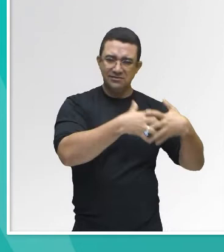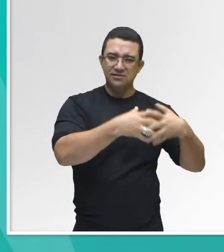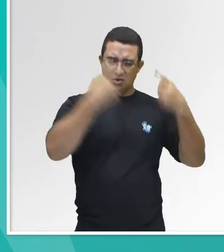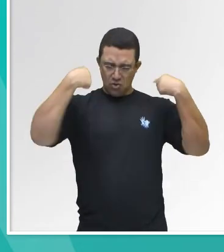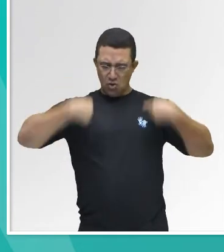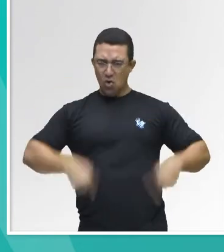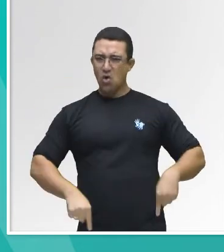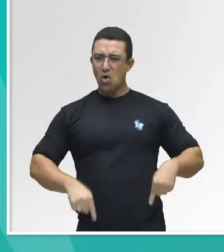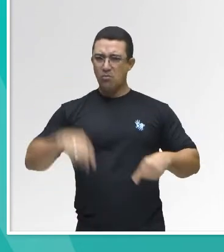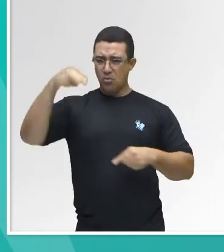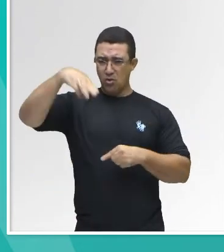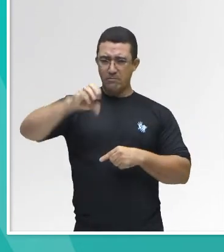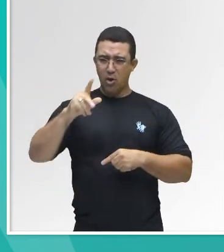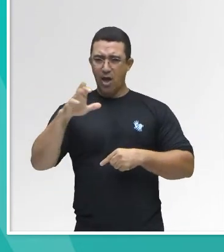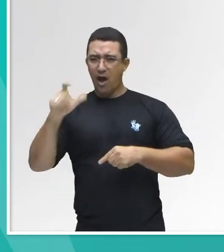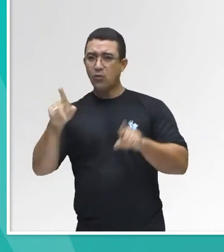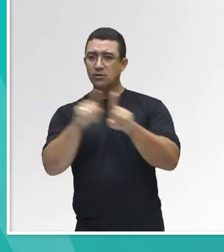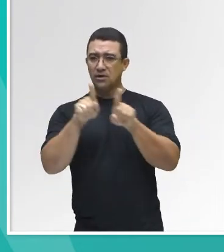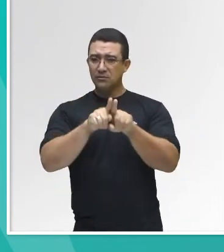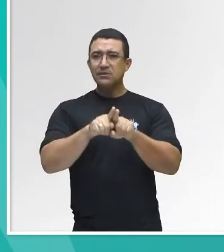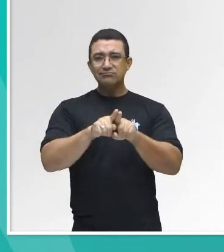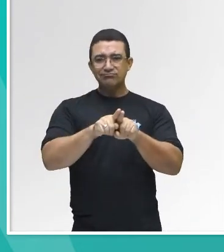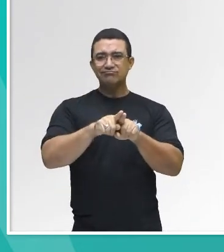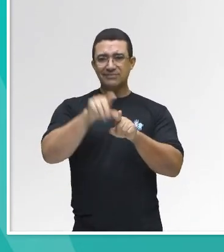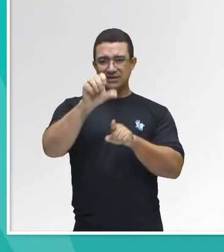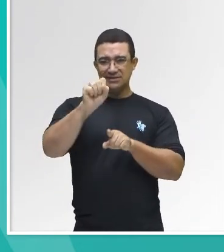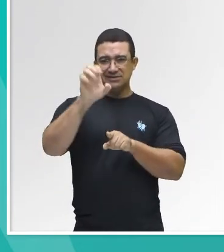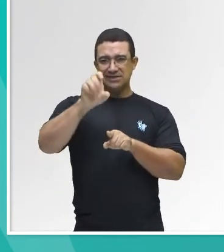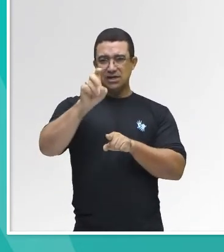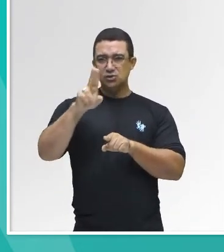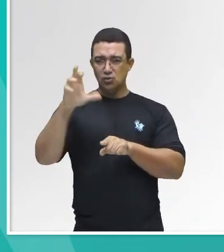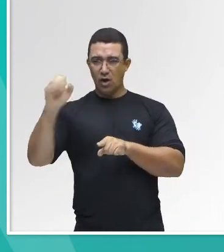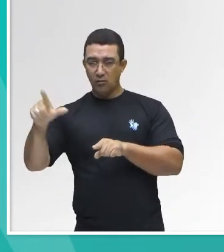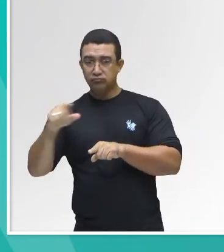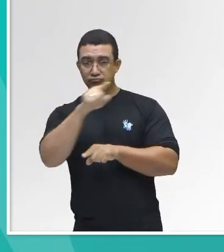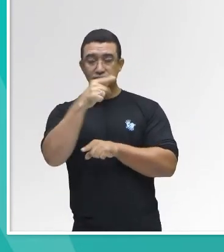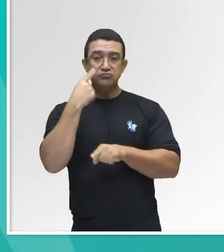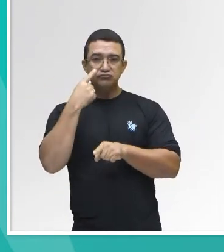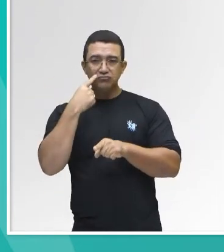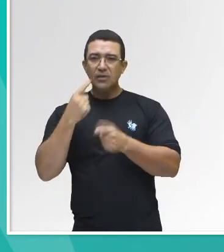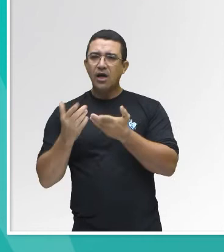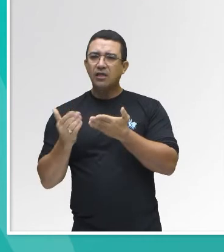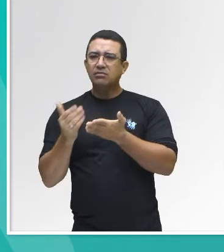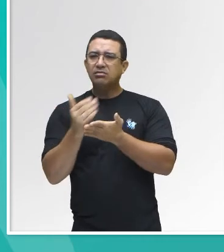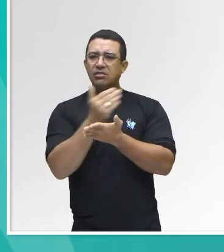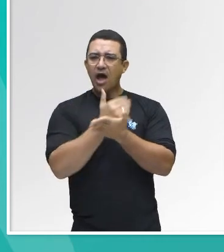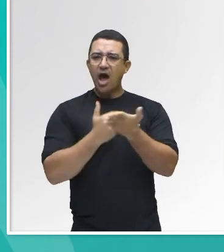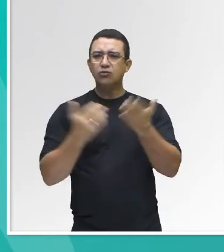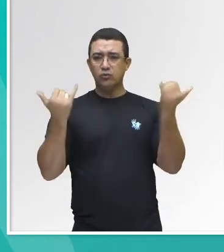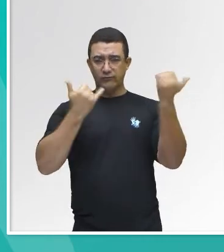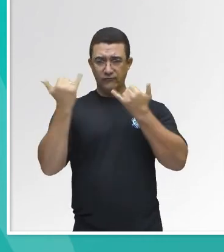moral e sexual. Aqui, gente, eu mostro um dado, né,